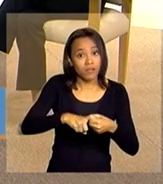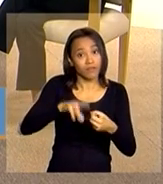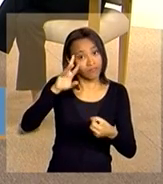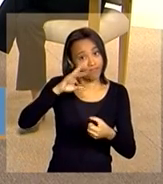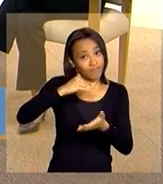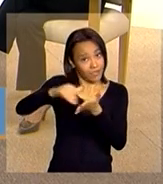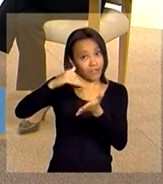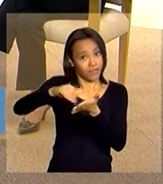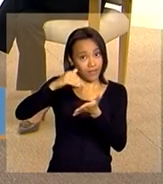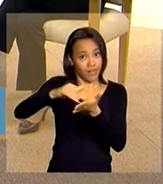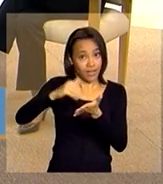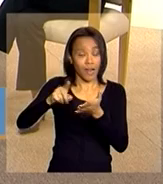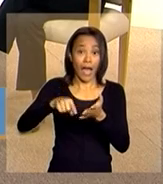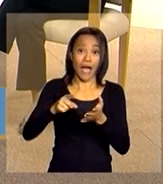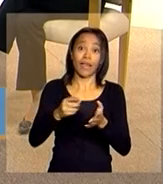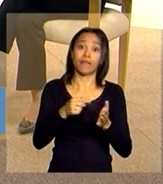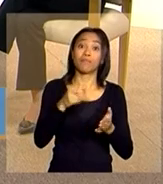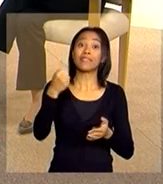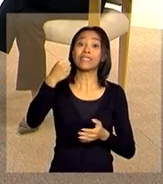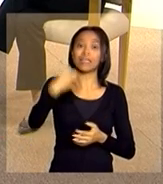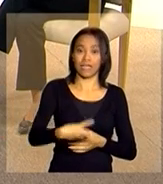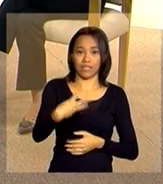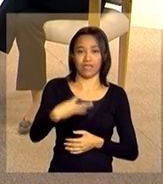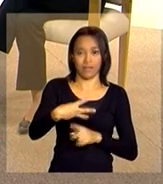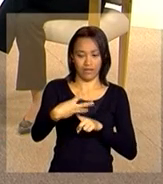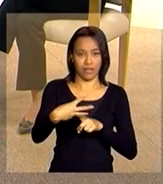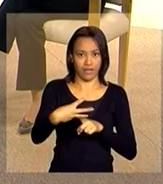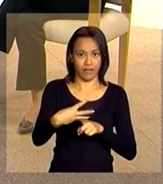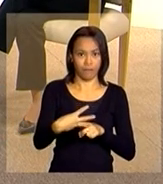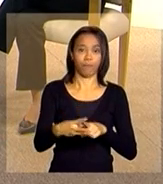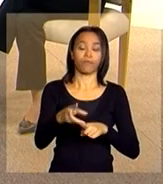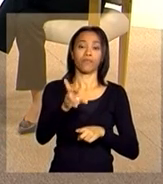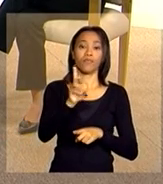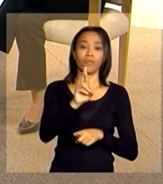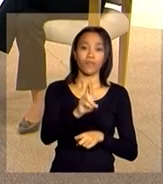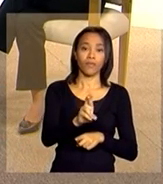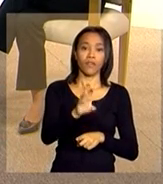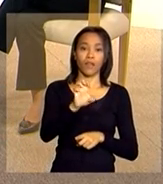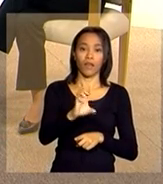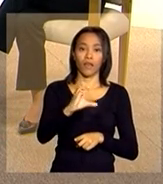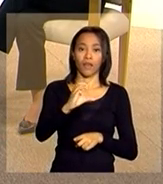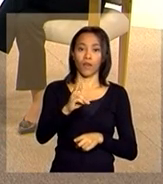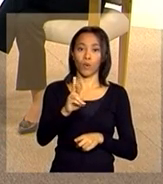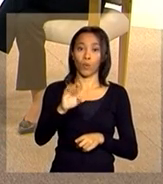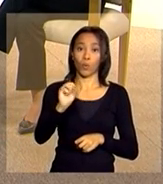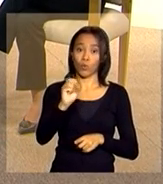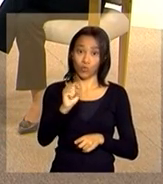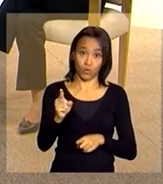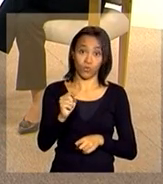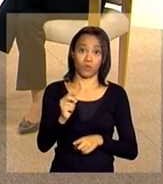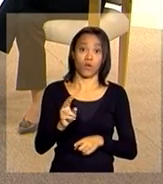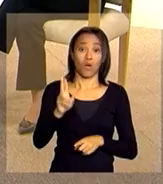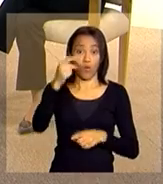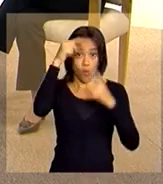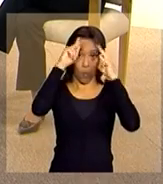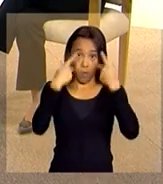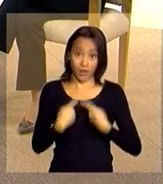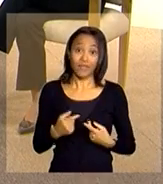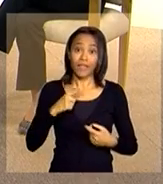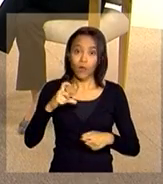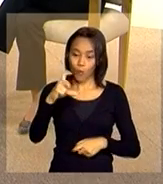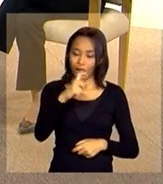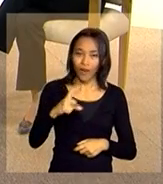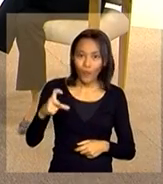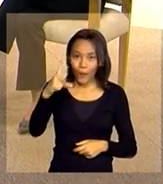pra terceira aba que é de recursos humanos do lado do campo nome tem o desenho de uma lupa que é para fazer a pesquisa dentro